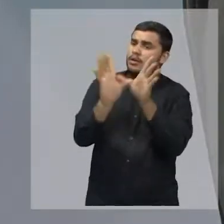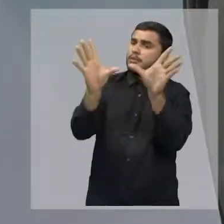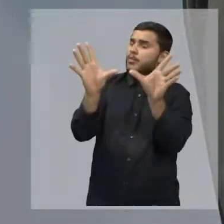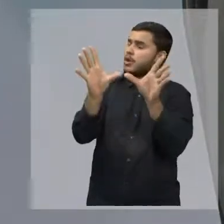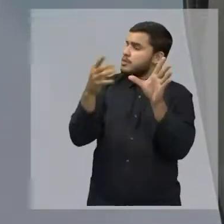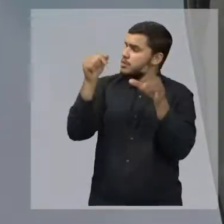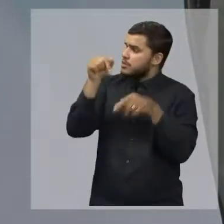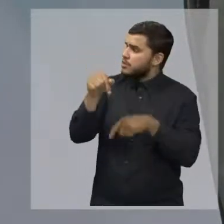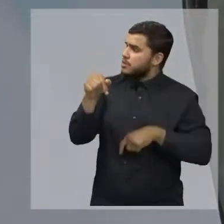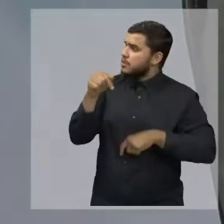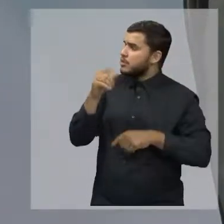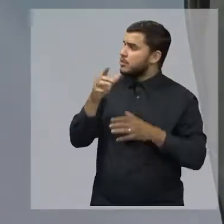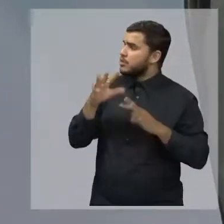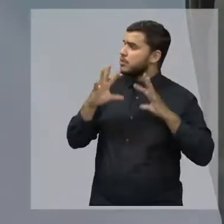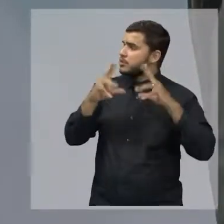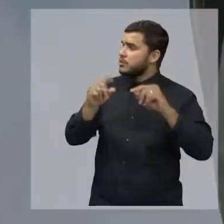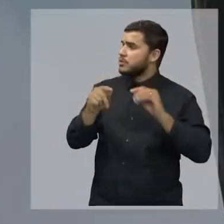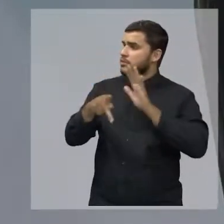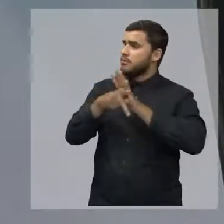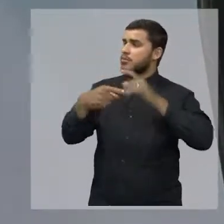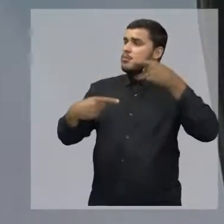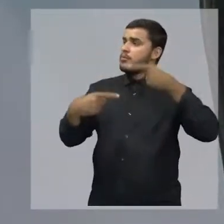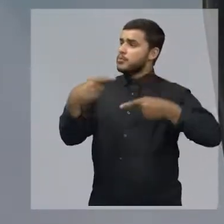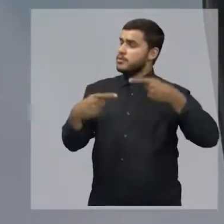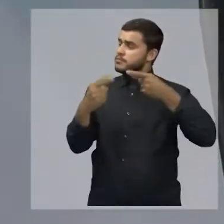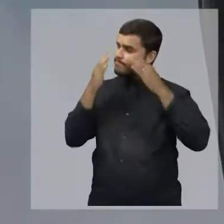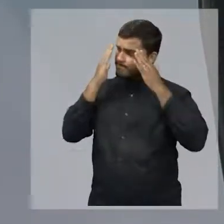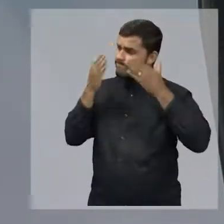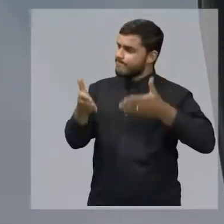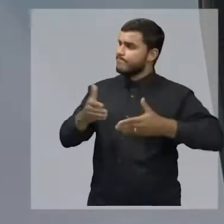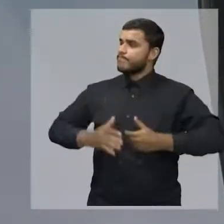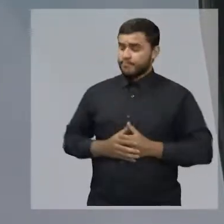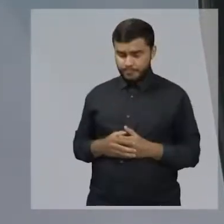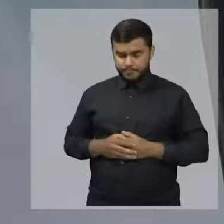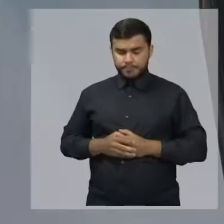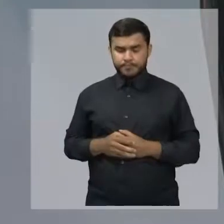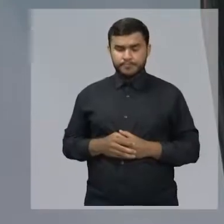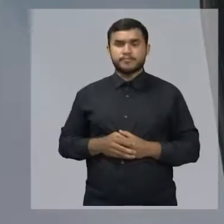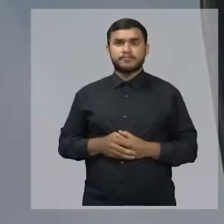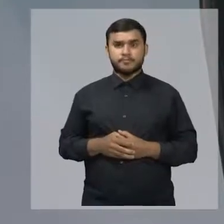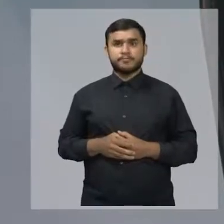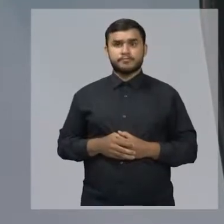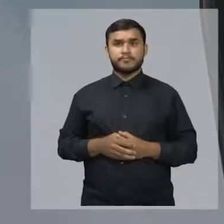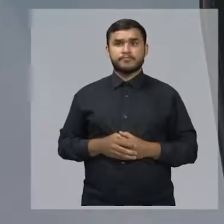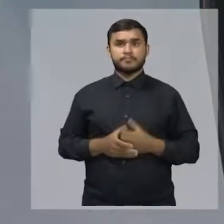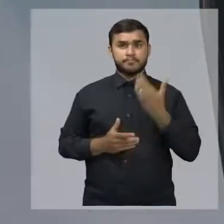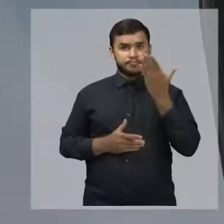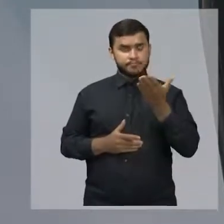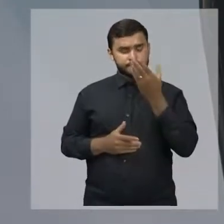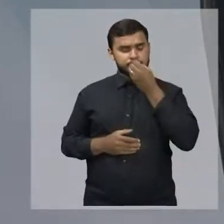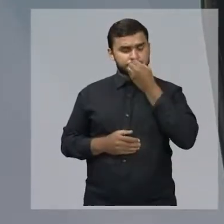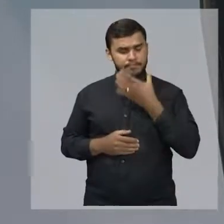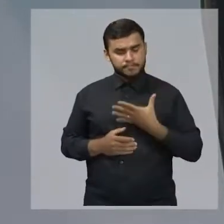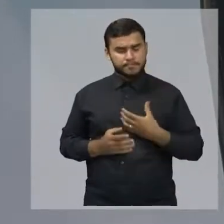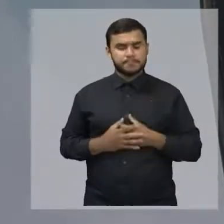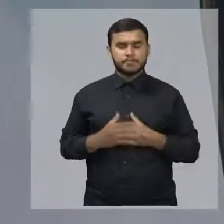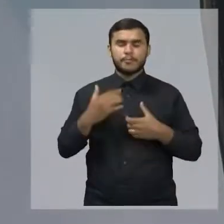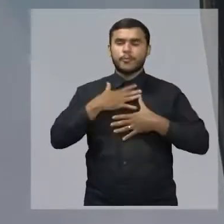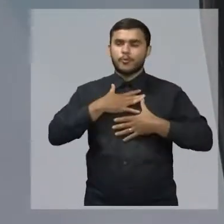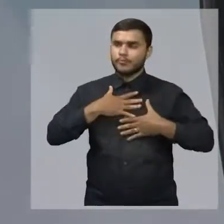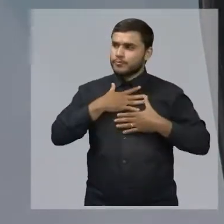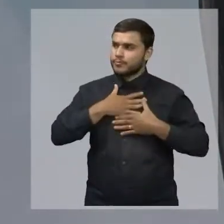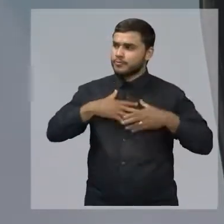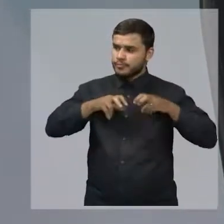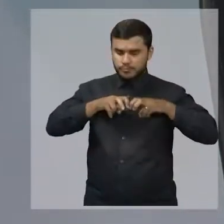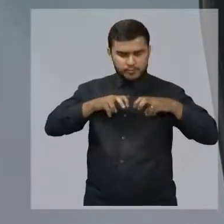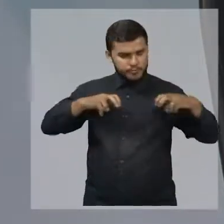representam e as suas instâncias políticas? Bom, Arnaldo, é um prazer voltar a discutir aqui com vocês. Aqui, a deixa